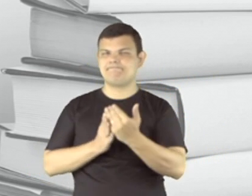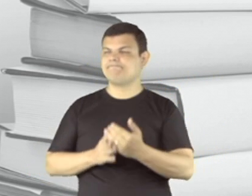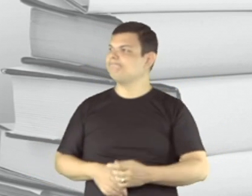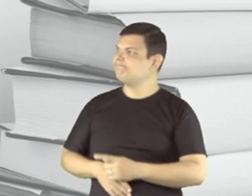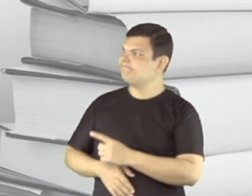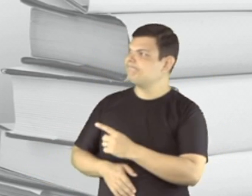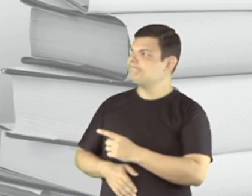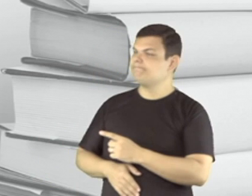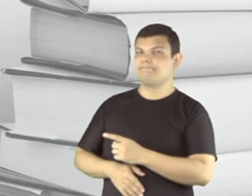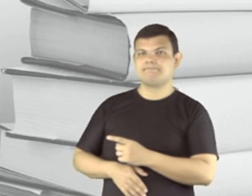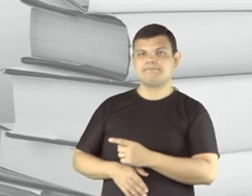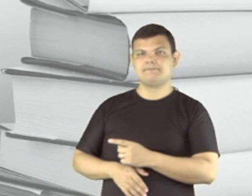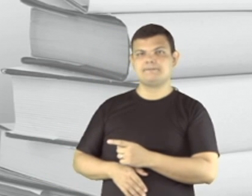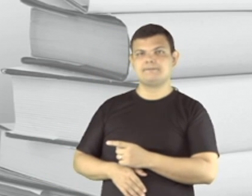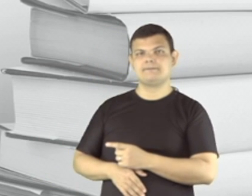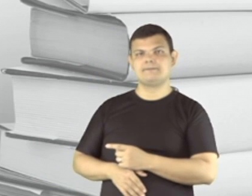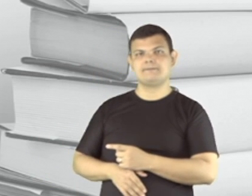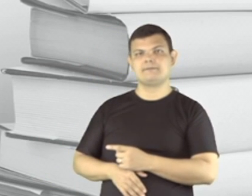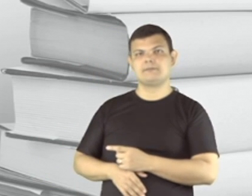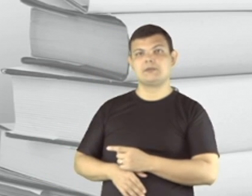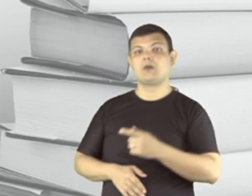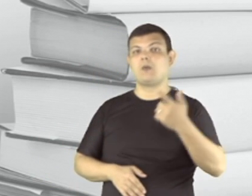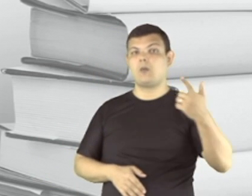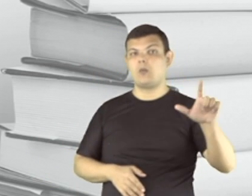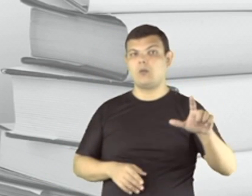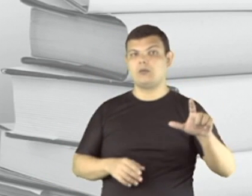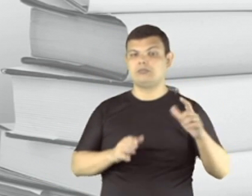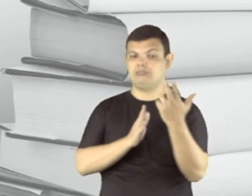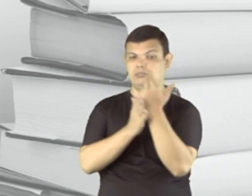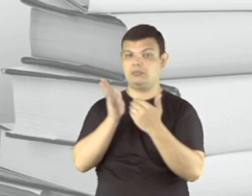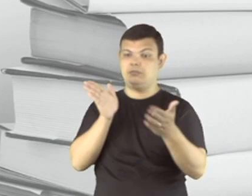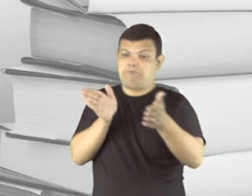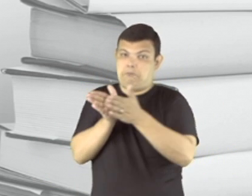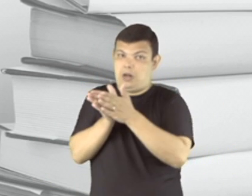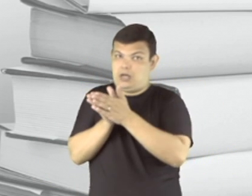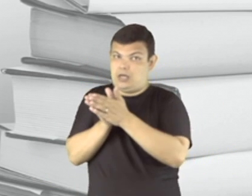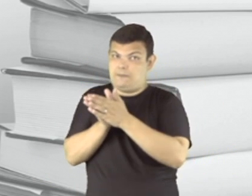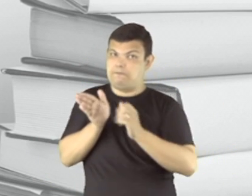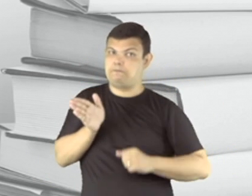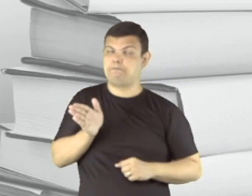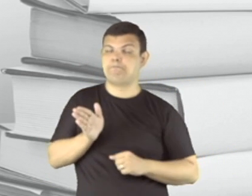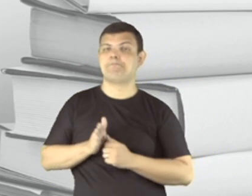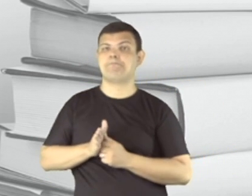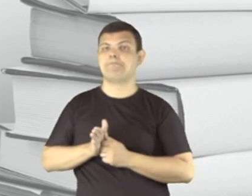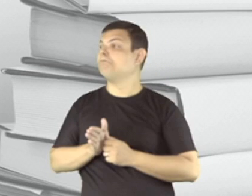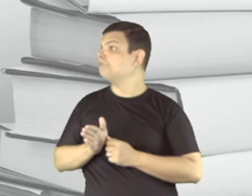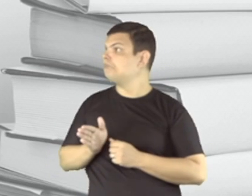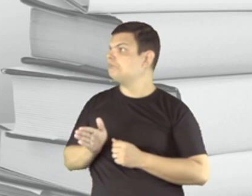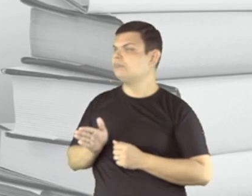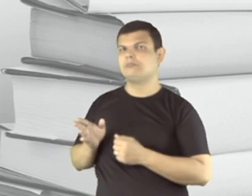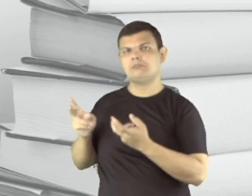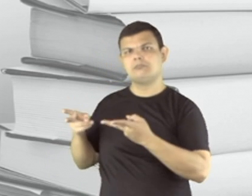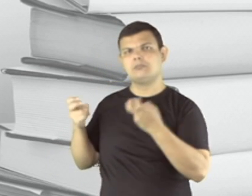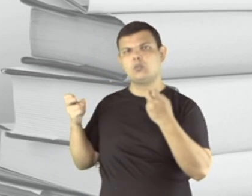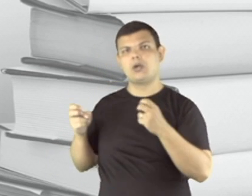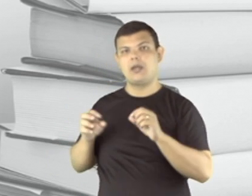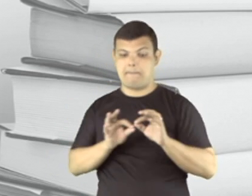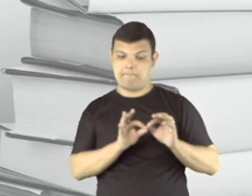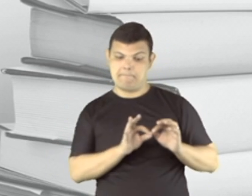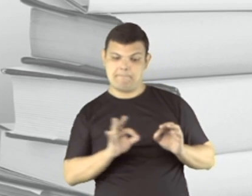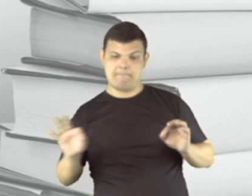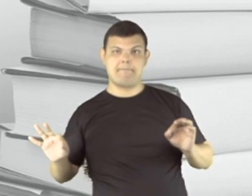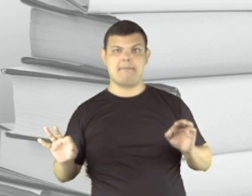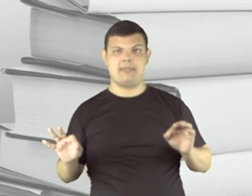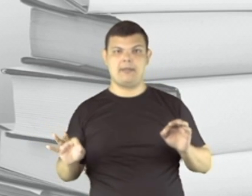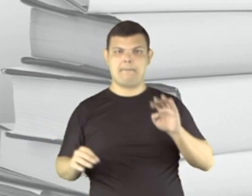que eu falei para vocês aqui, ó. Eu tenho mais uma figura plana e aqui eu identifiquei o que é base. Isso